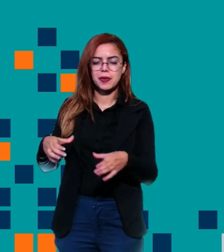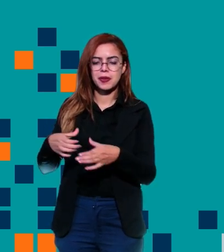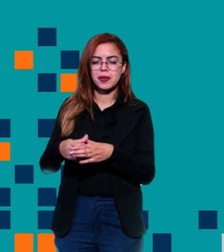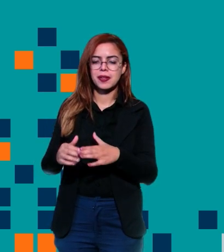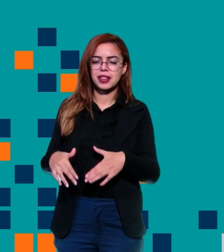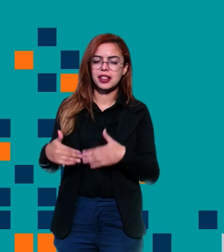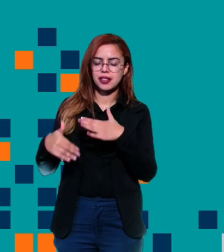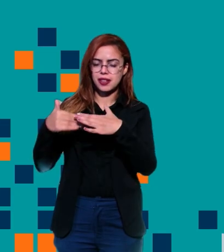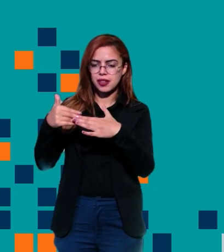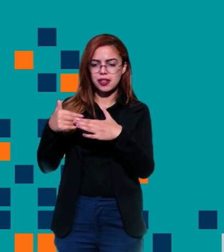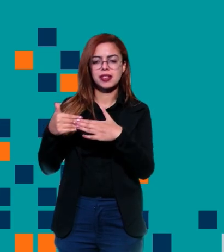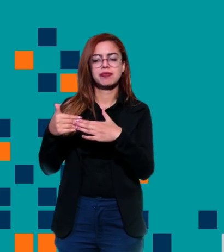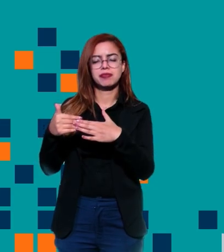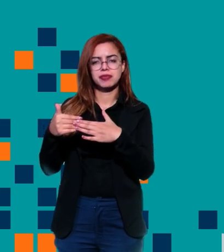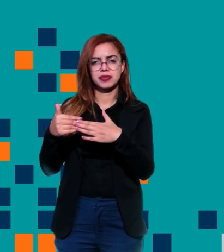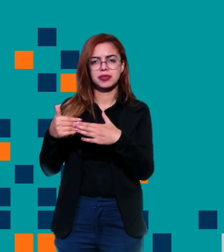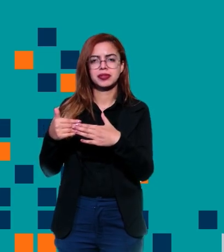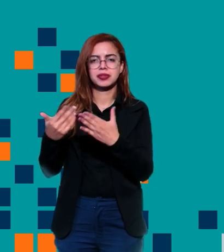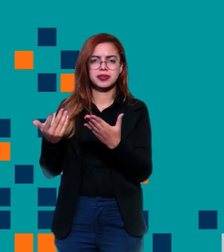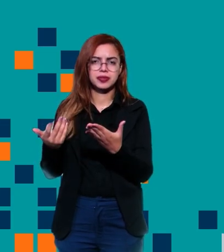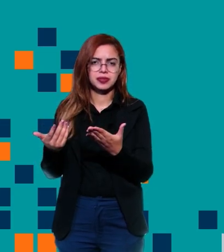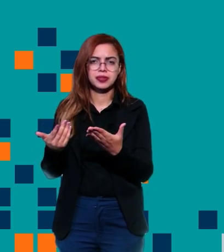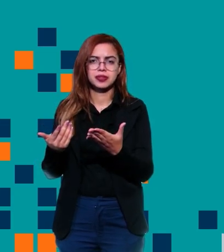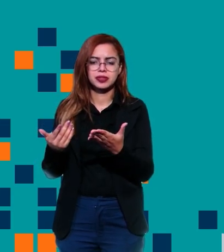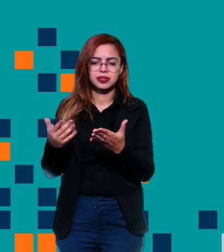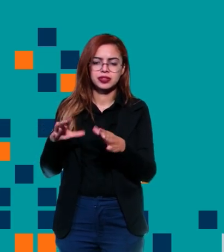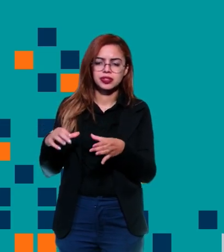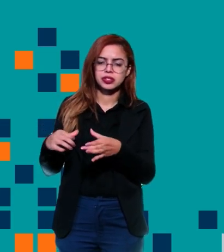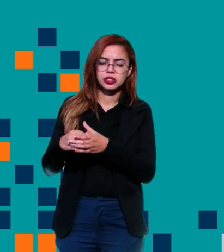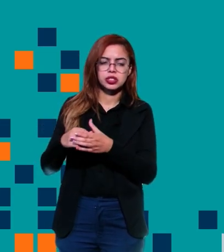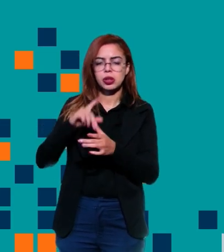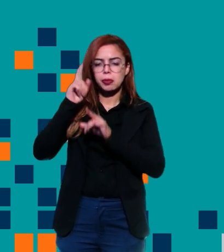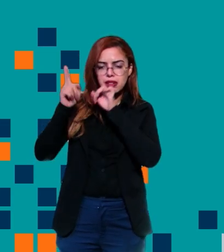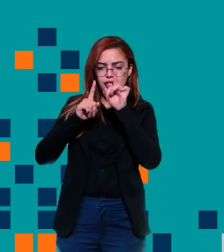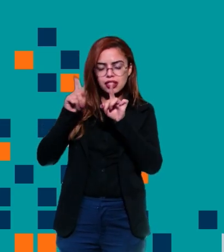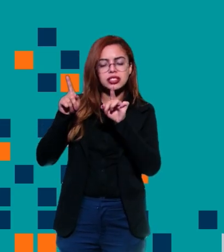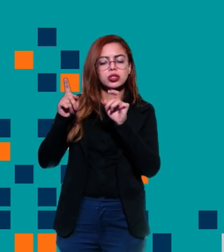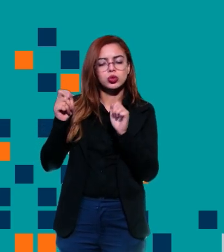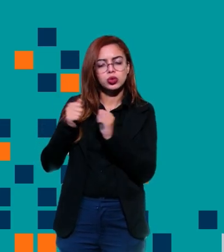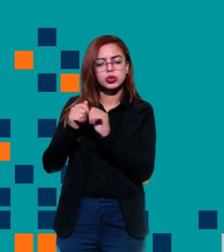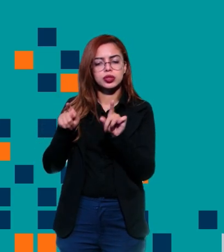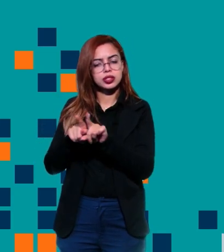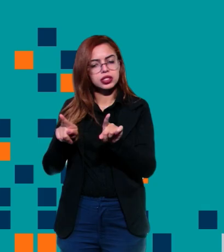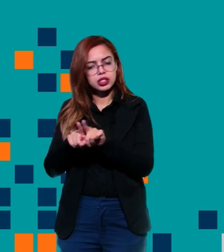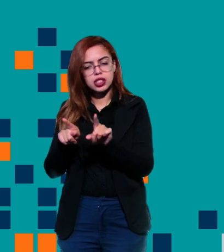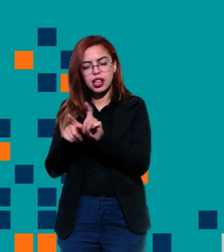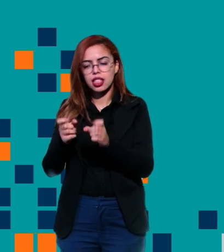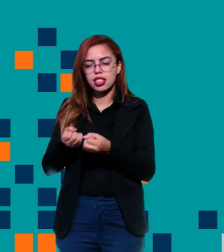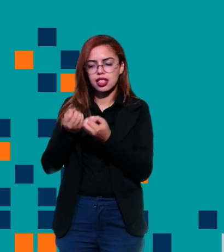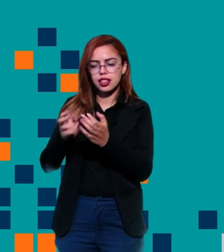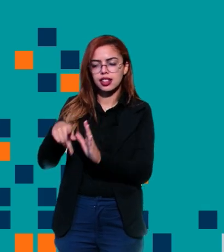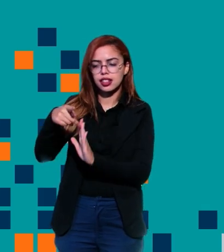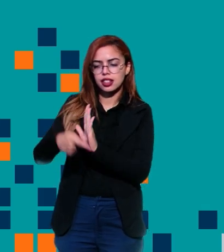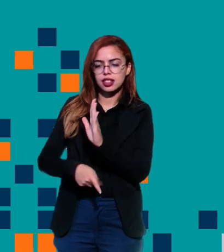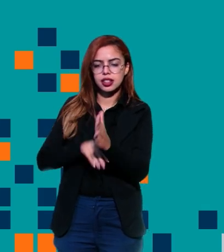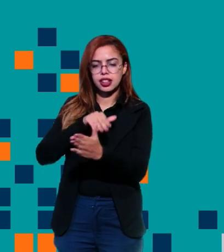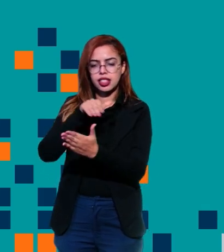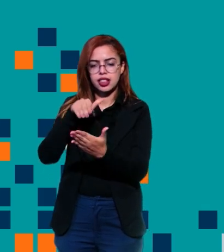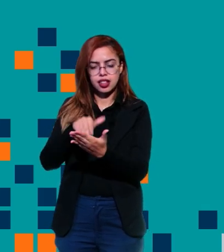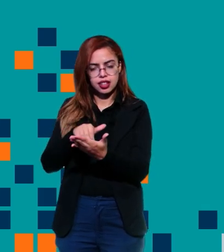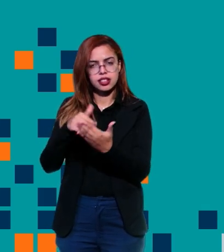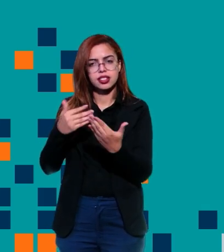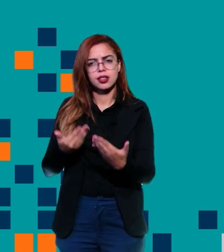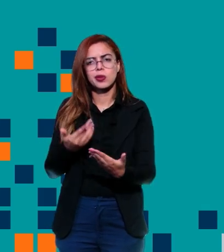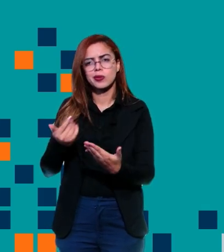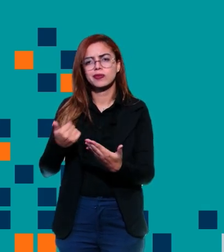desenvolve desde da parte criativa, junto comigo, até a entrega do projeto, né? Com isso,